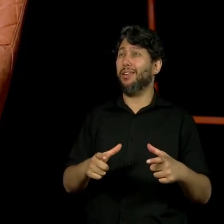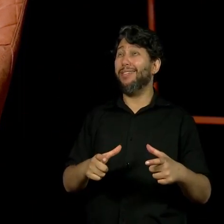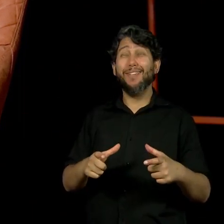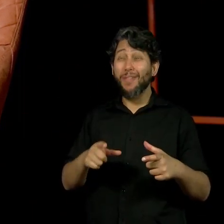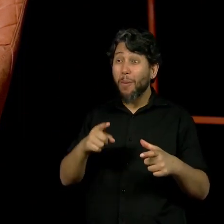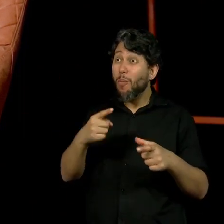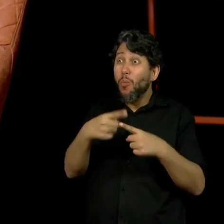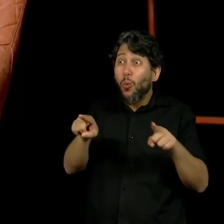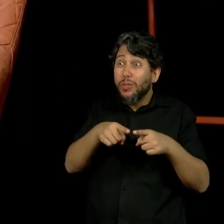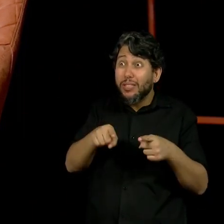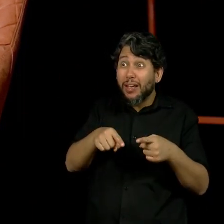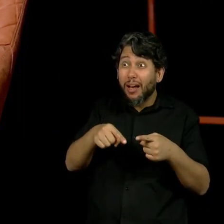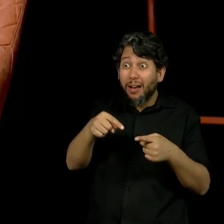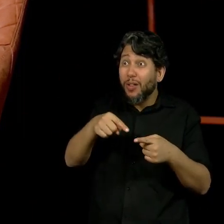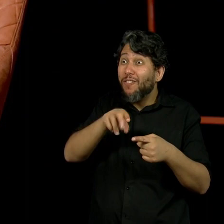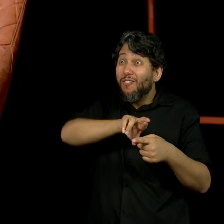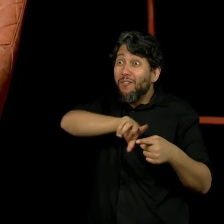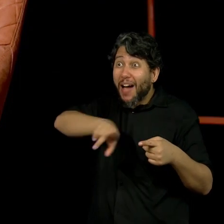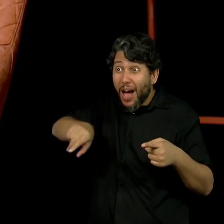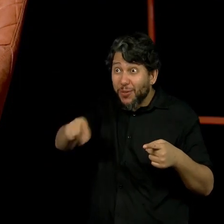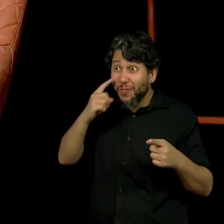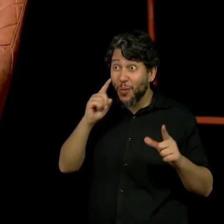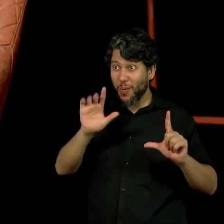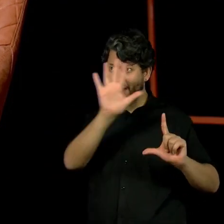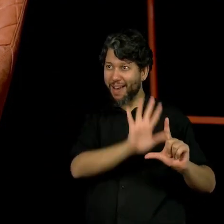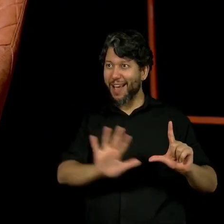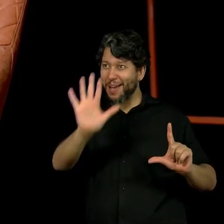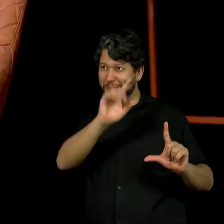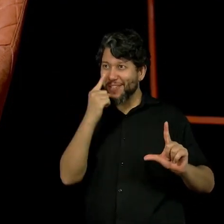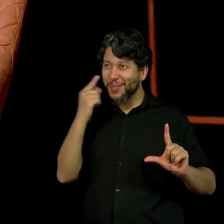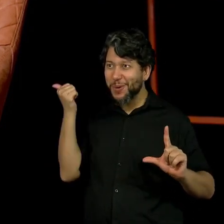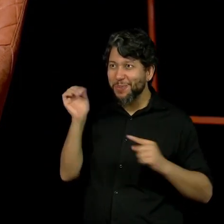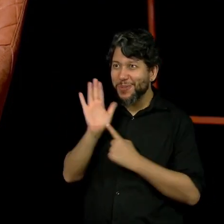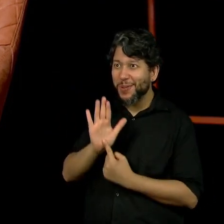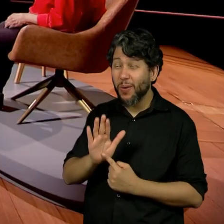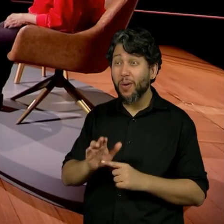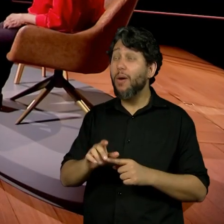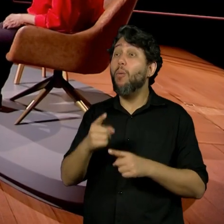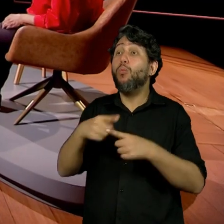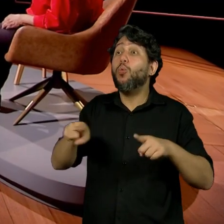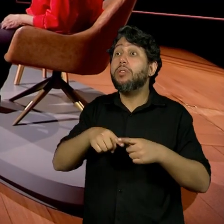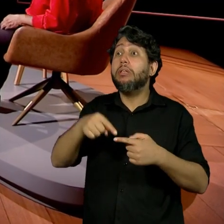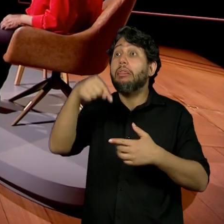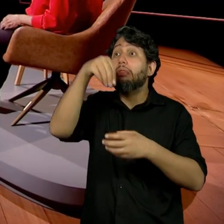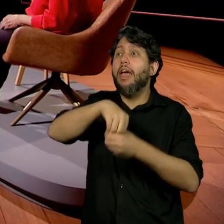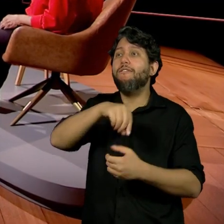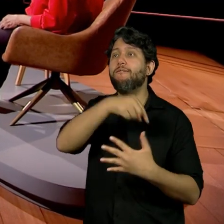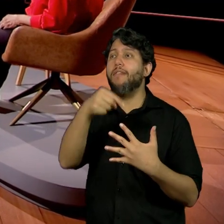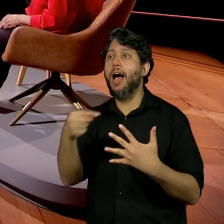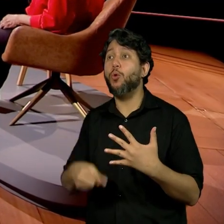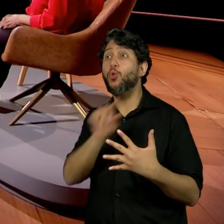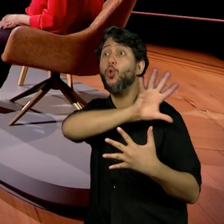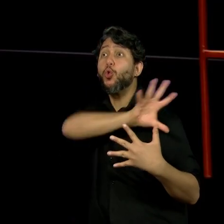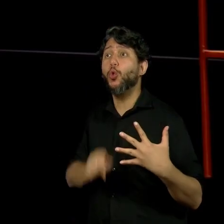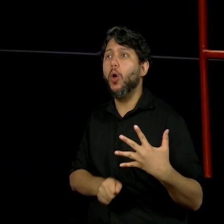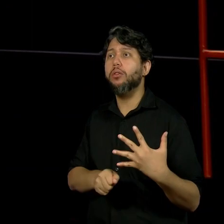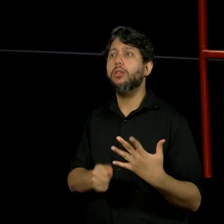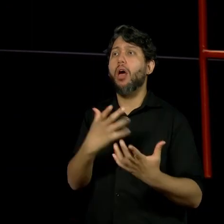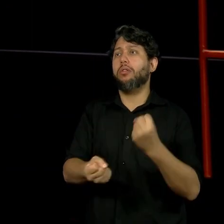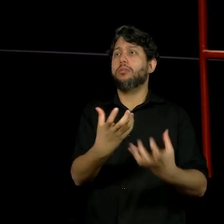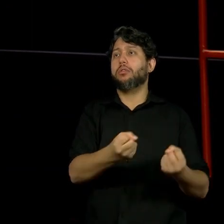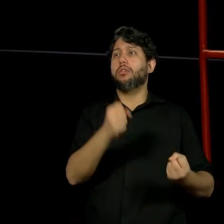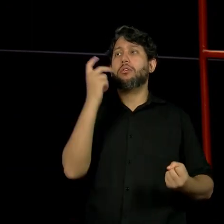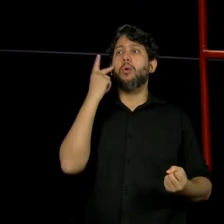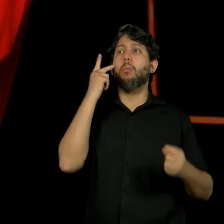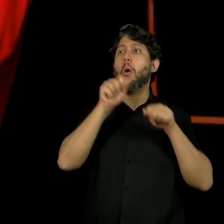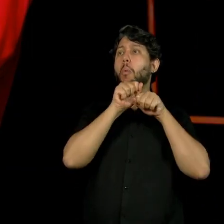todas as faixas do primeiro desse LP que aparece a capa, todas as faixas. Foi um estouro, assim, em geral, foi uma coisa fantástica. São Paulo, tudo em São